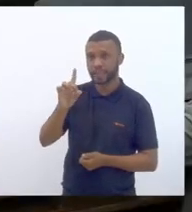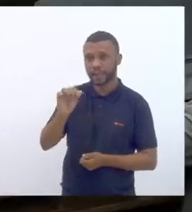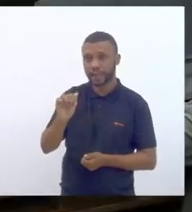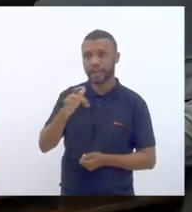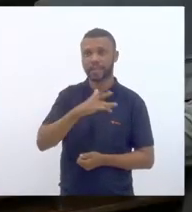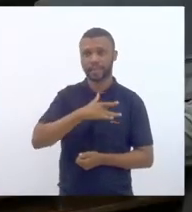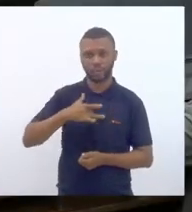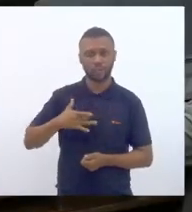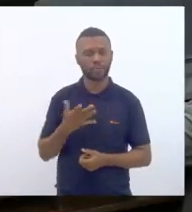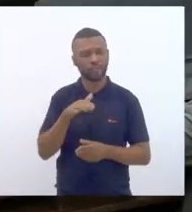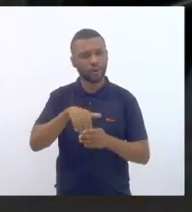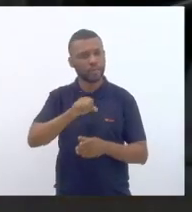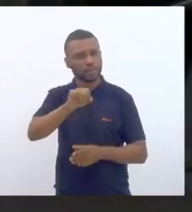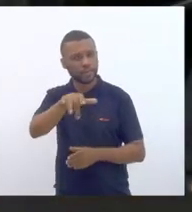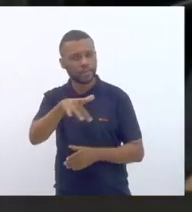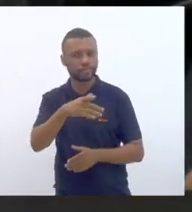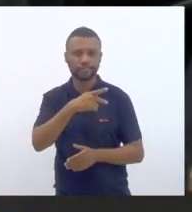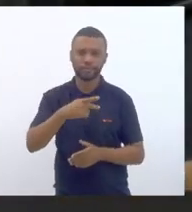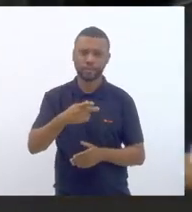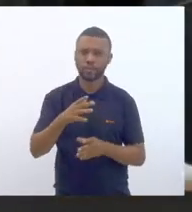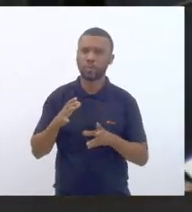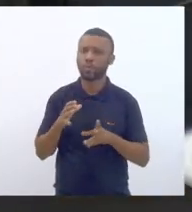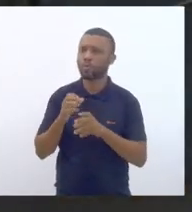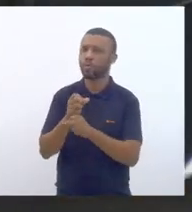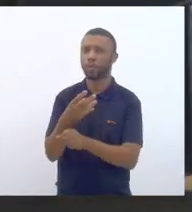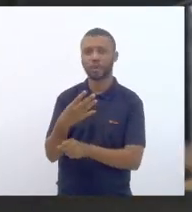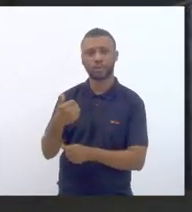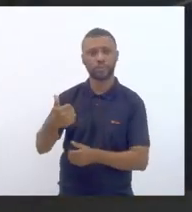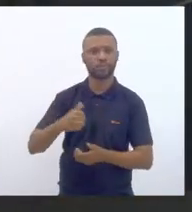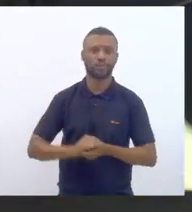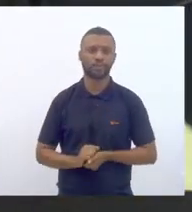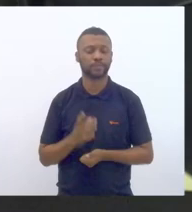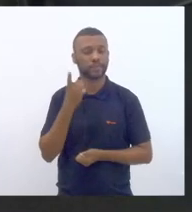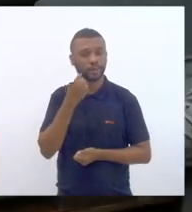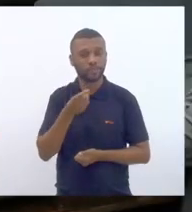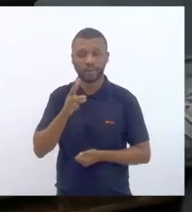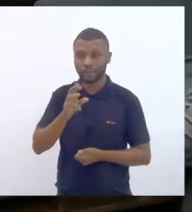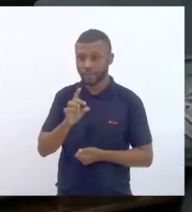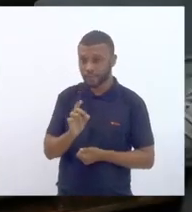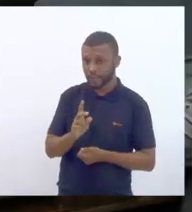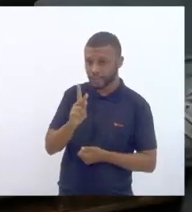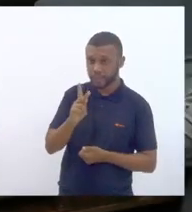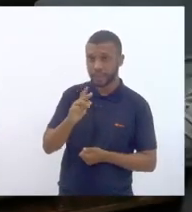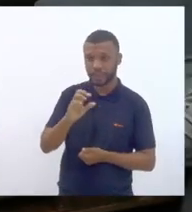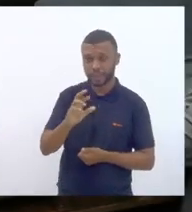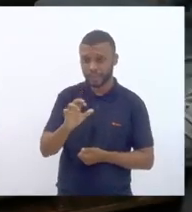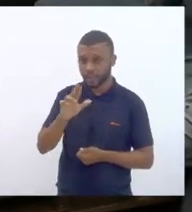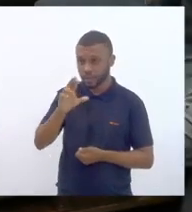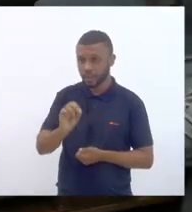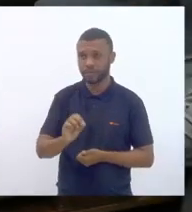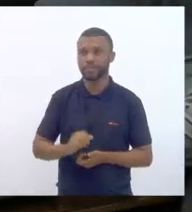senhor presidente. Sim, 41. Deputado Valdec Carneiro.